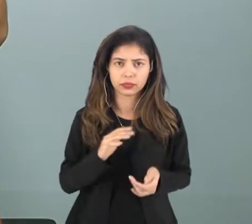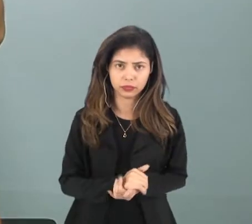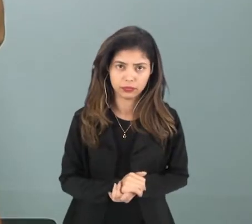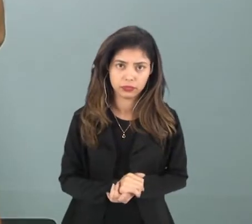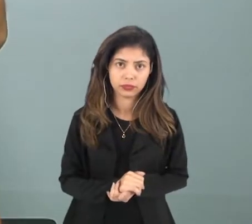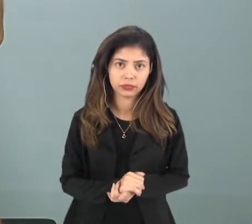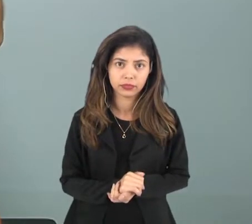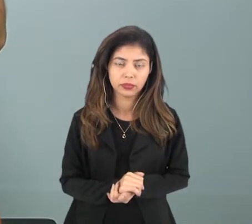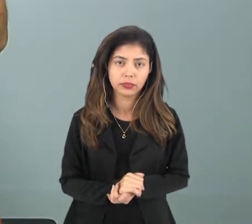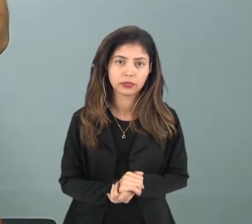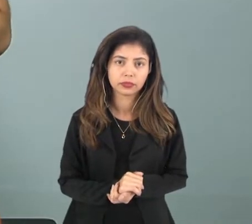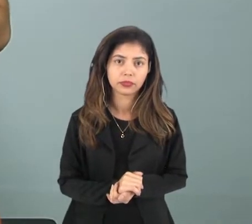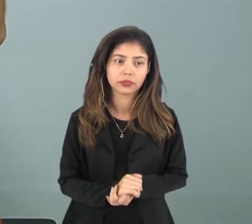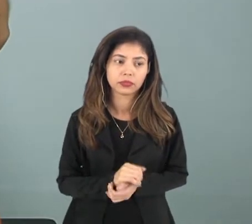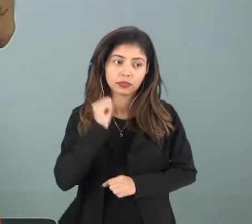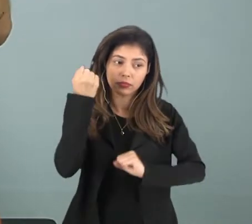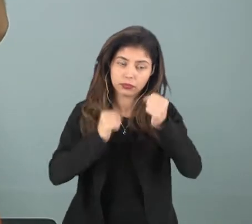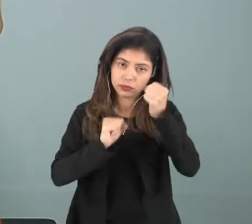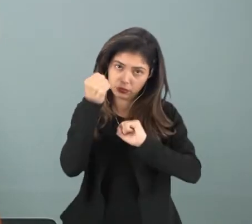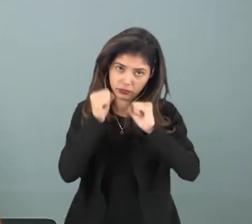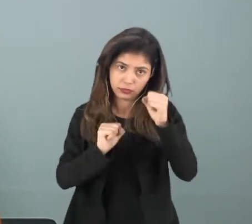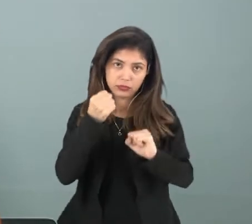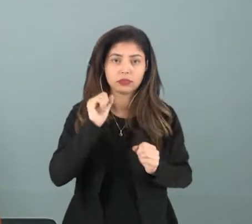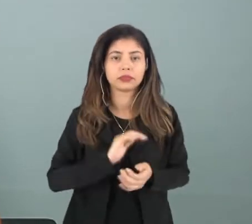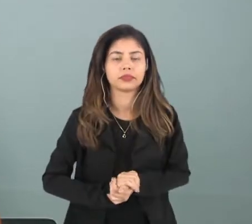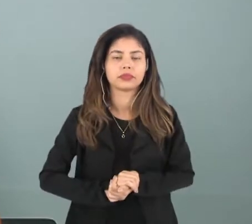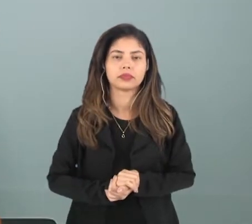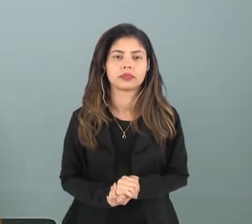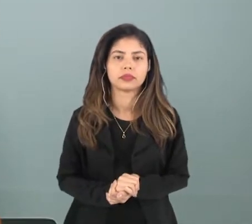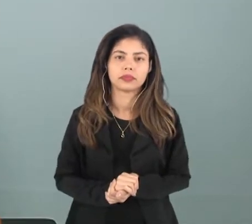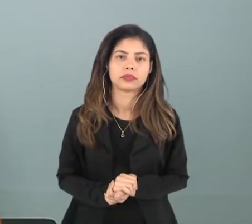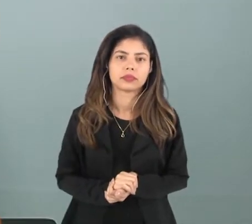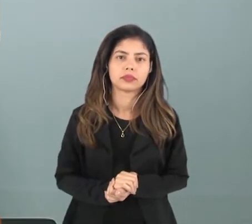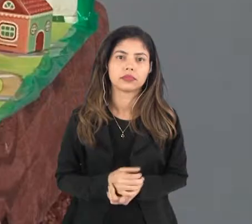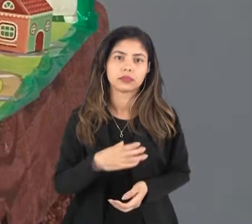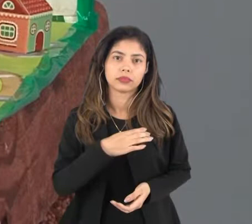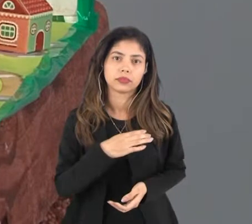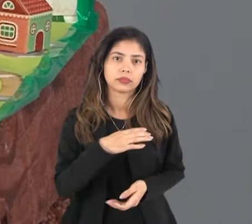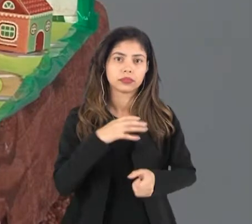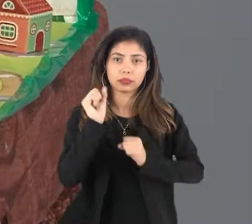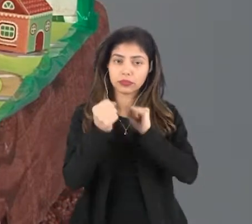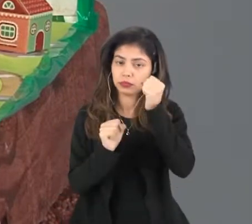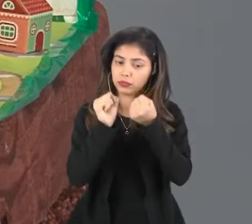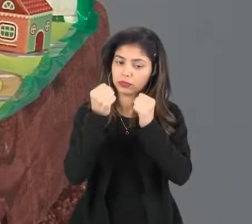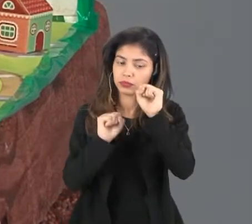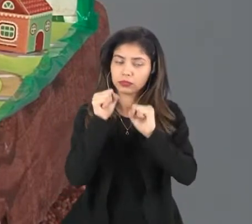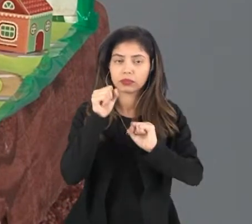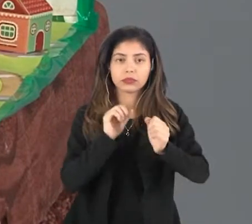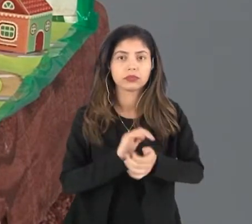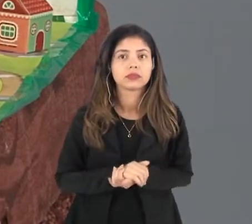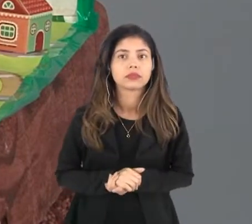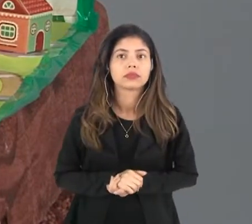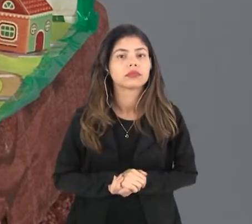ó, tem mais indústrias, né? A zona urbana aqui tem mais indústrias,